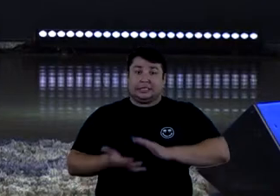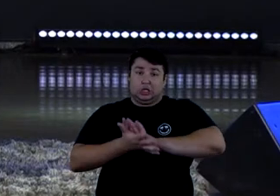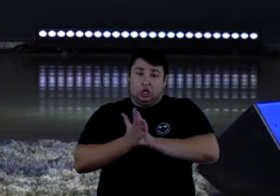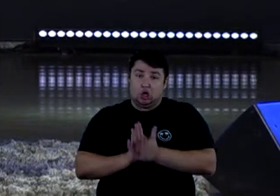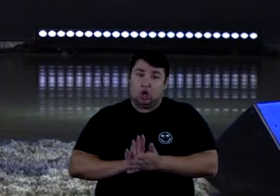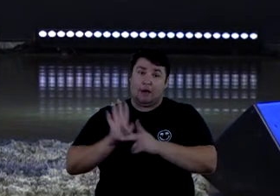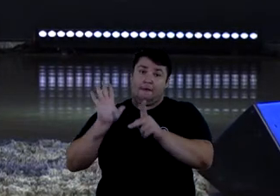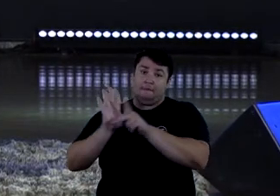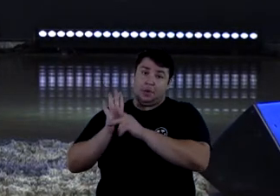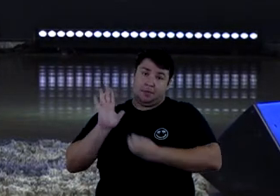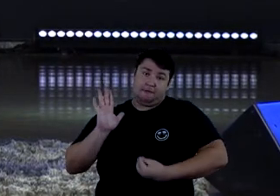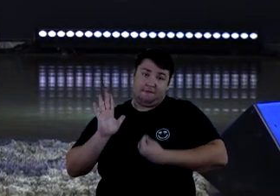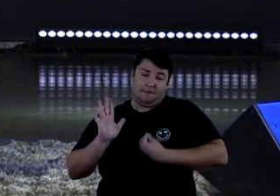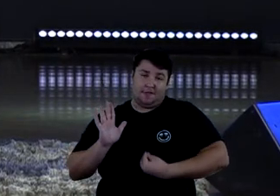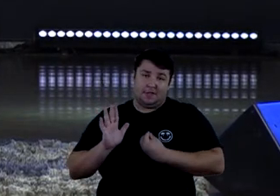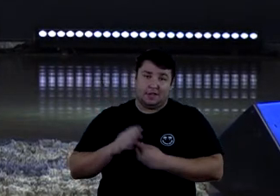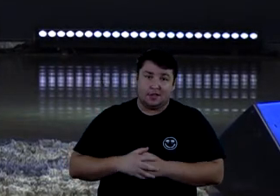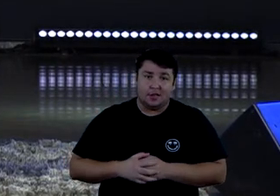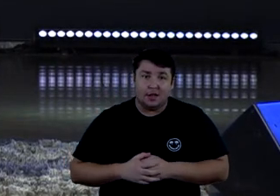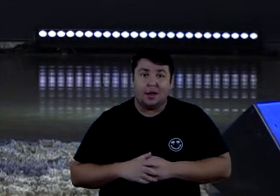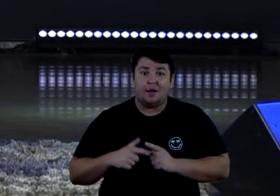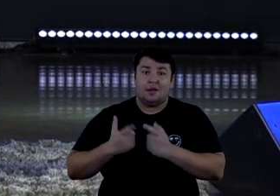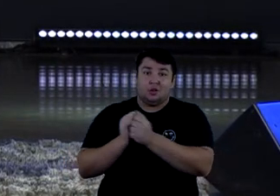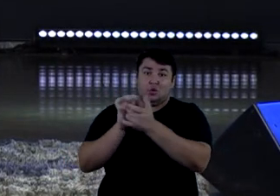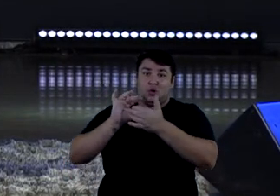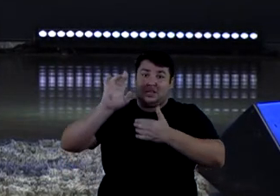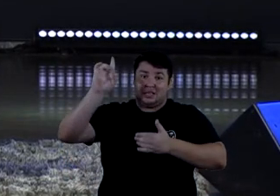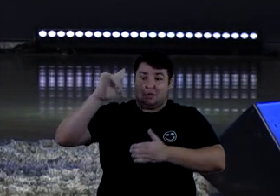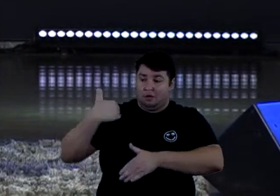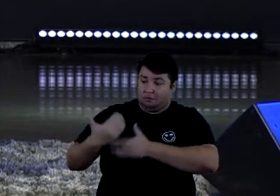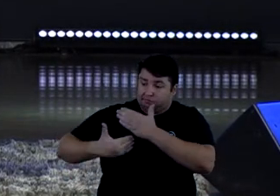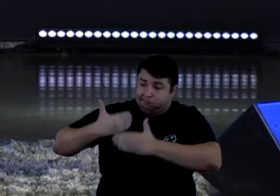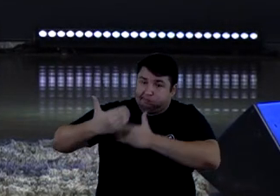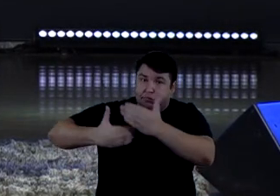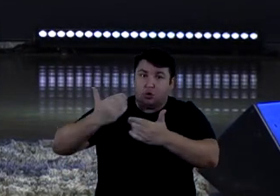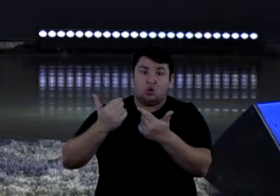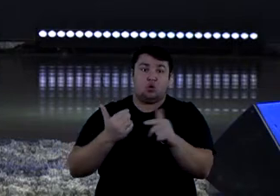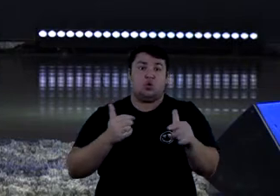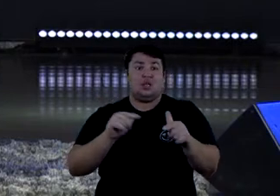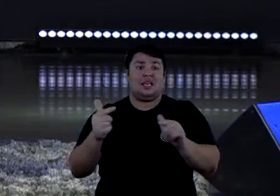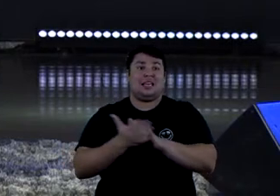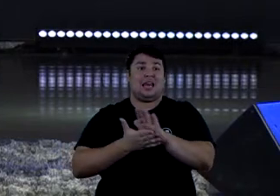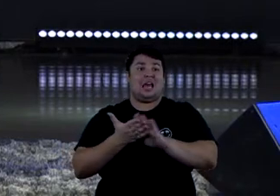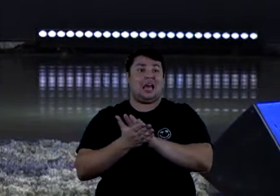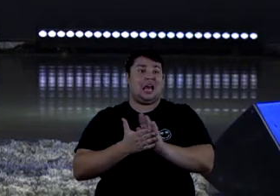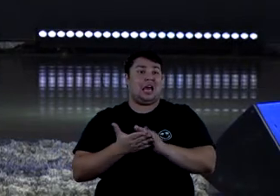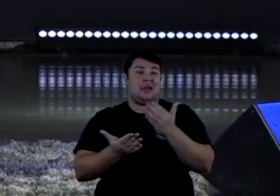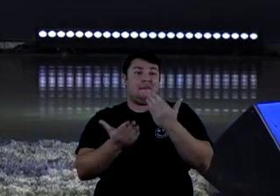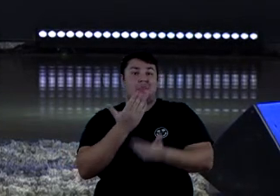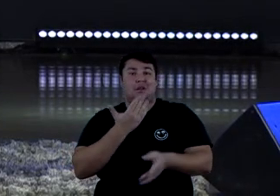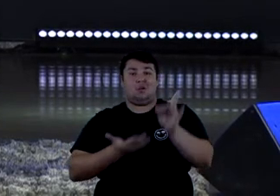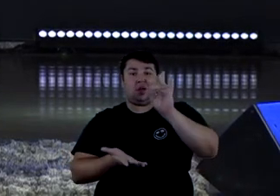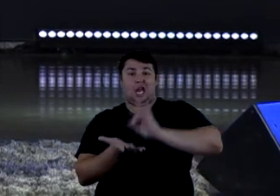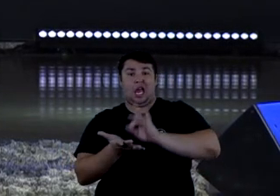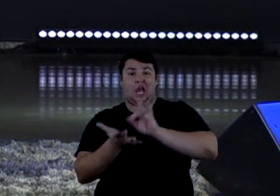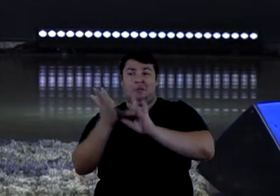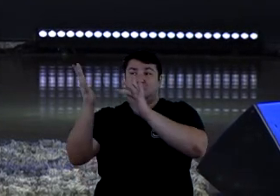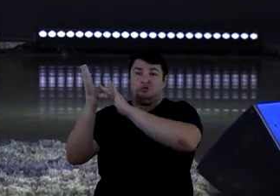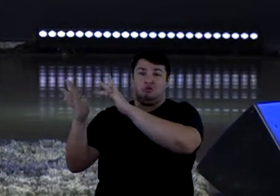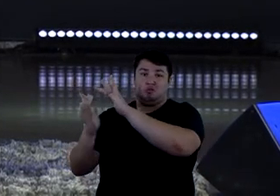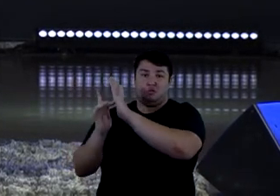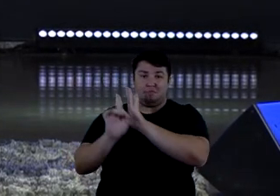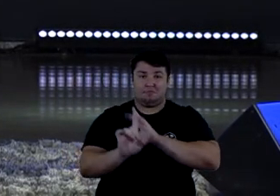Mas graças a Deus que nessa evolução que eu estou falando, não existe um elo perdido, existe um elo real chamado Jesus